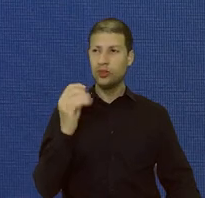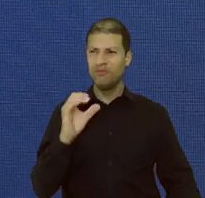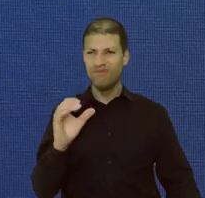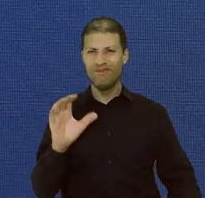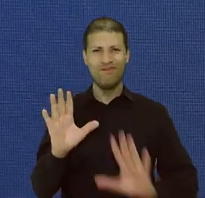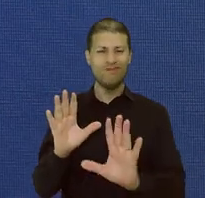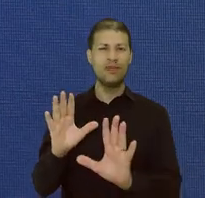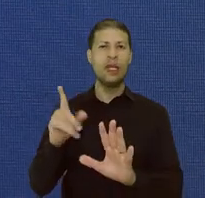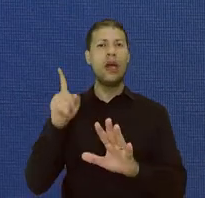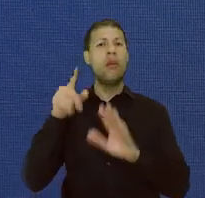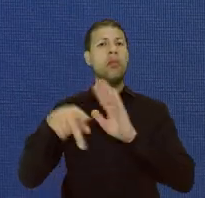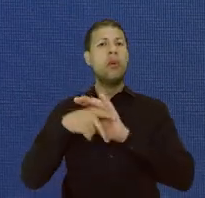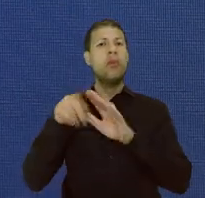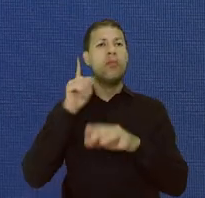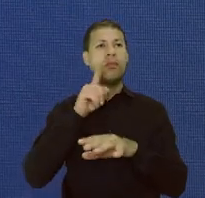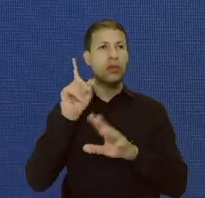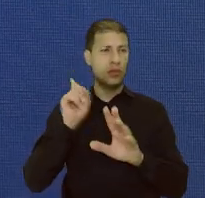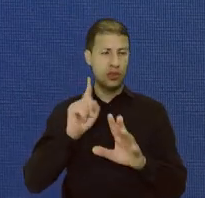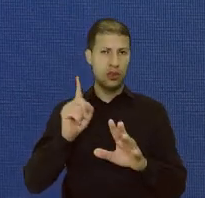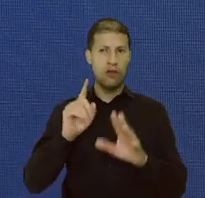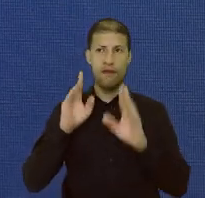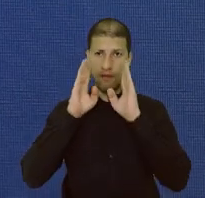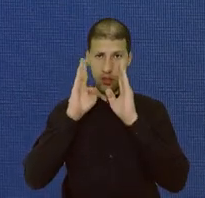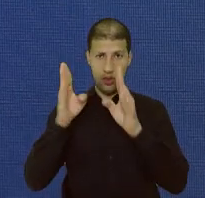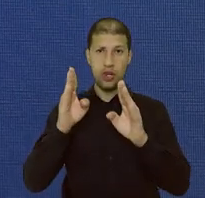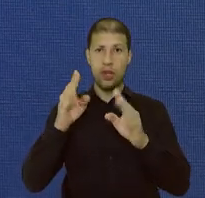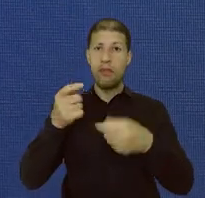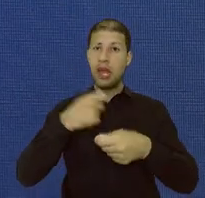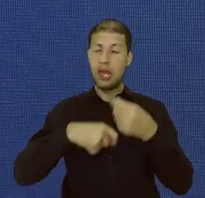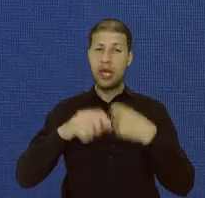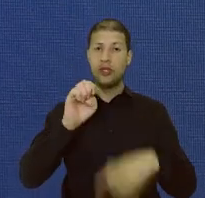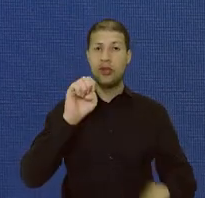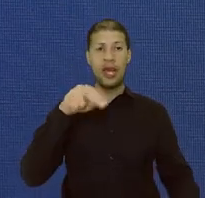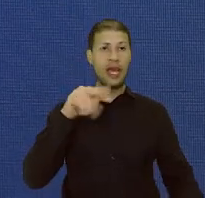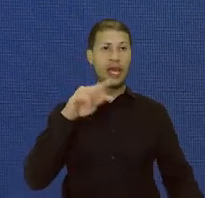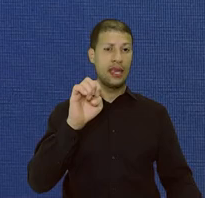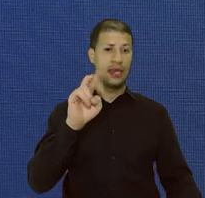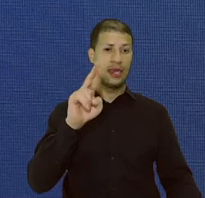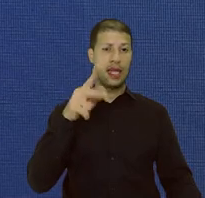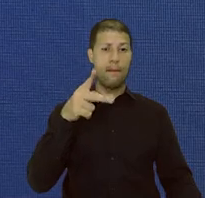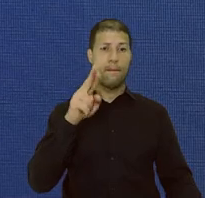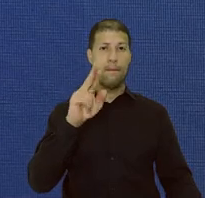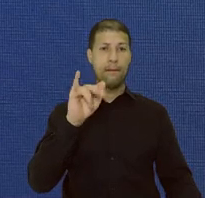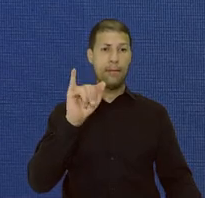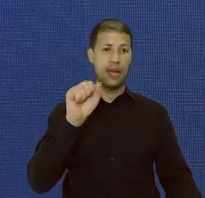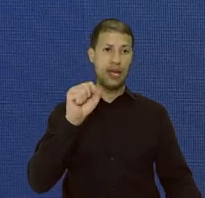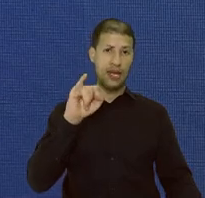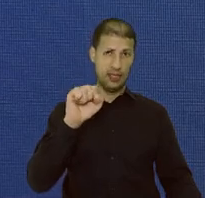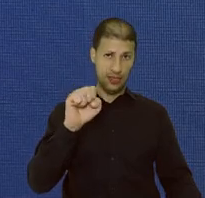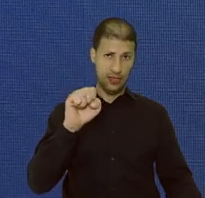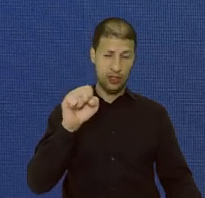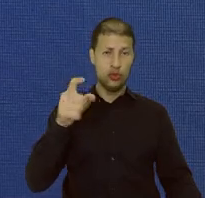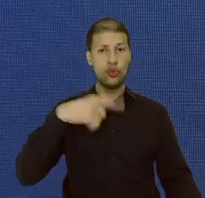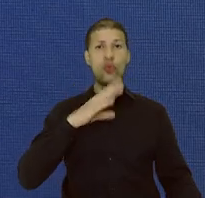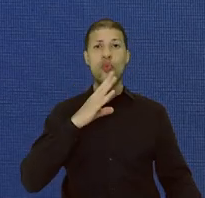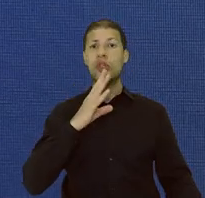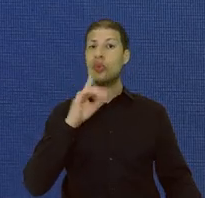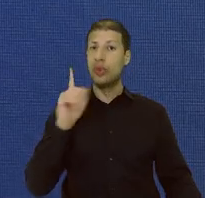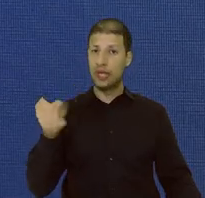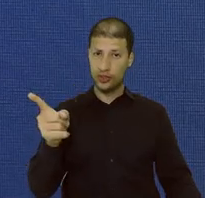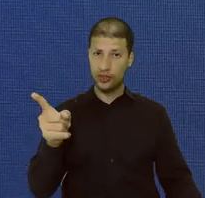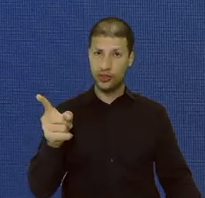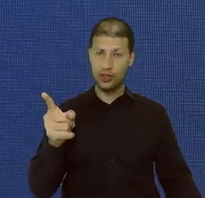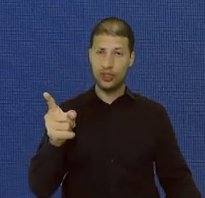que foca no mercado entreprise e a gente conheceu eles e eles tinham um